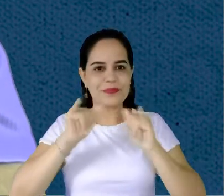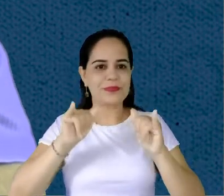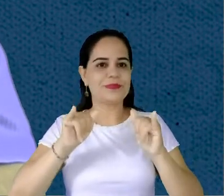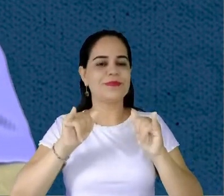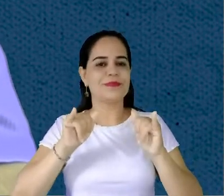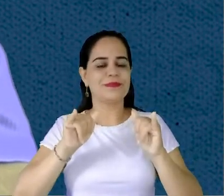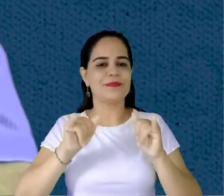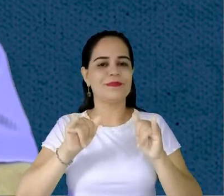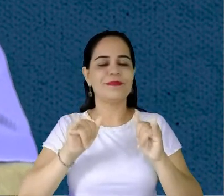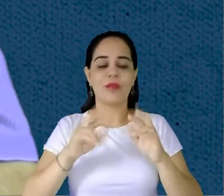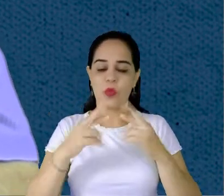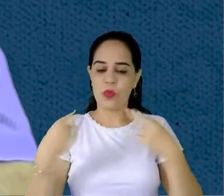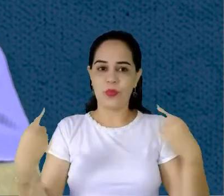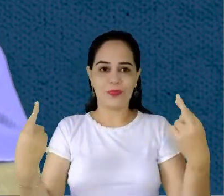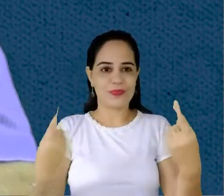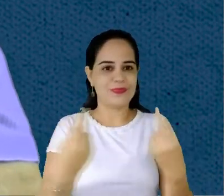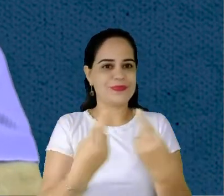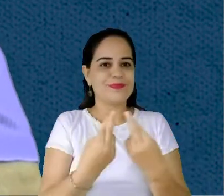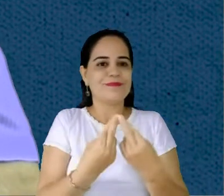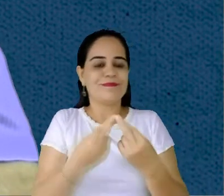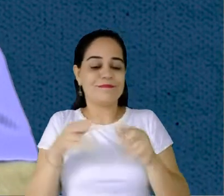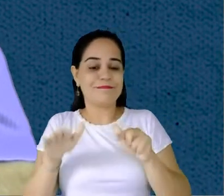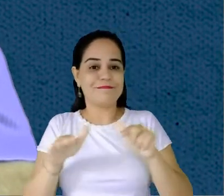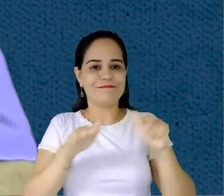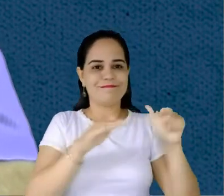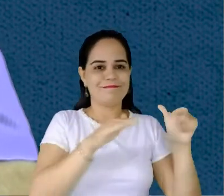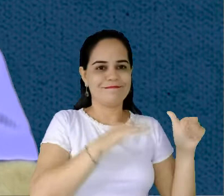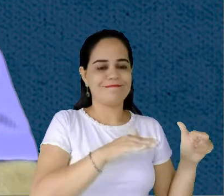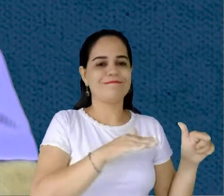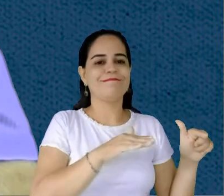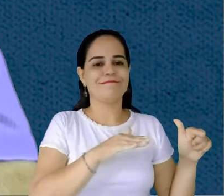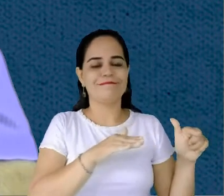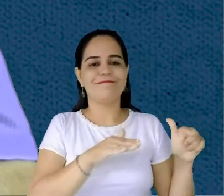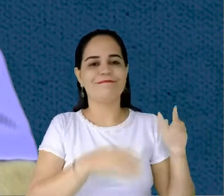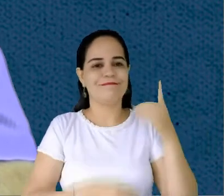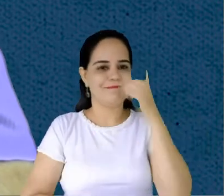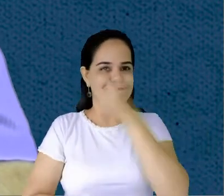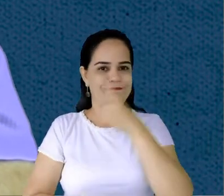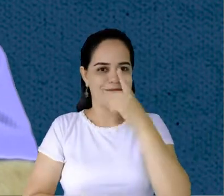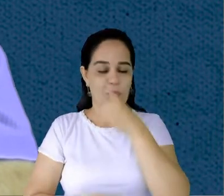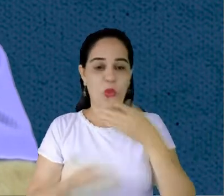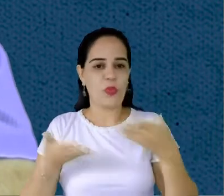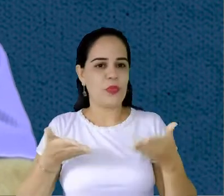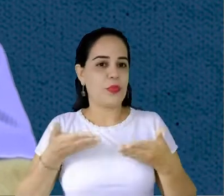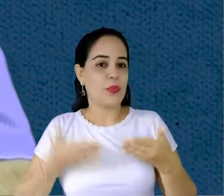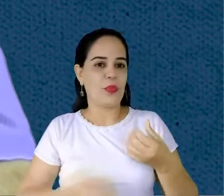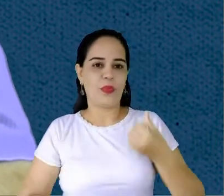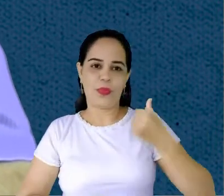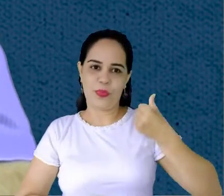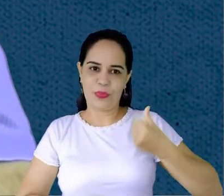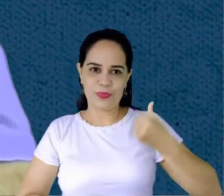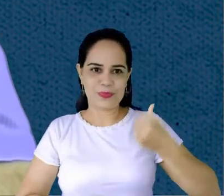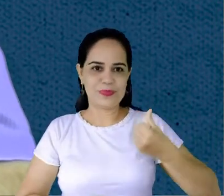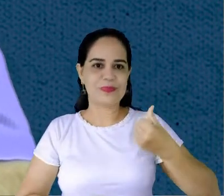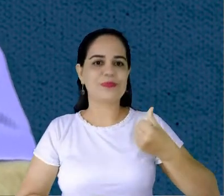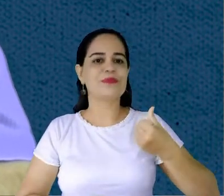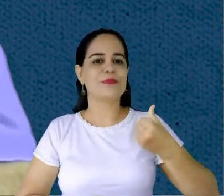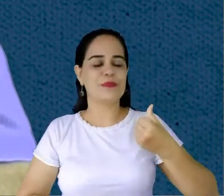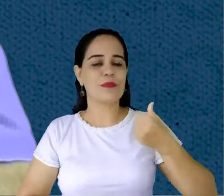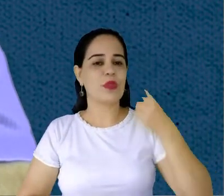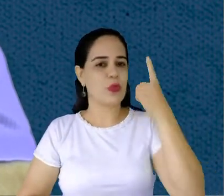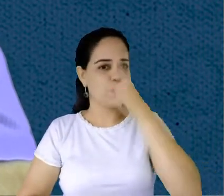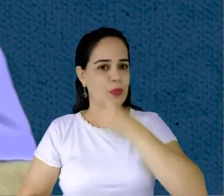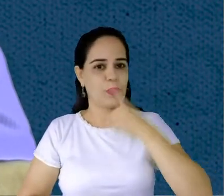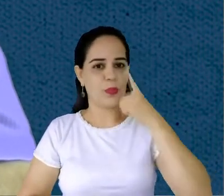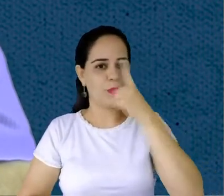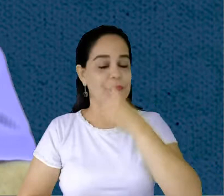Este programa semanal que nos reúne aqui e que neste domingo, já o sexto domingo da